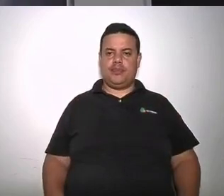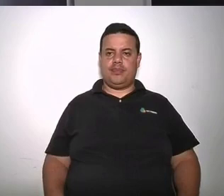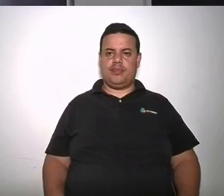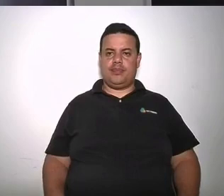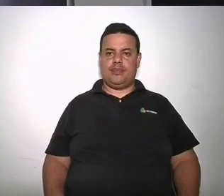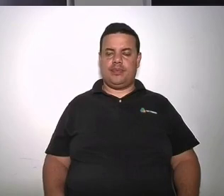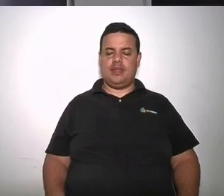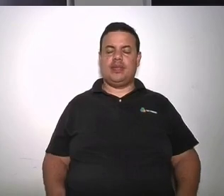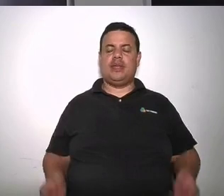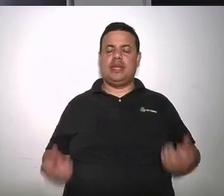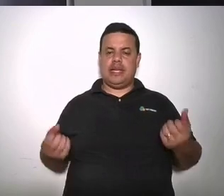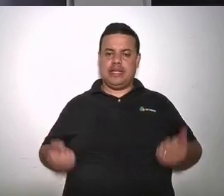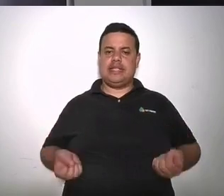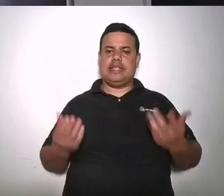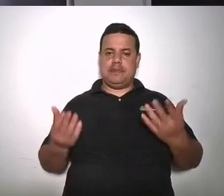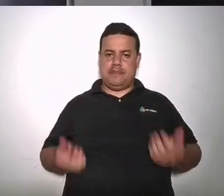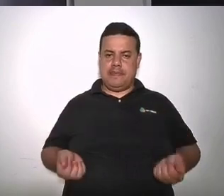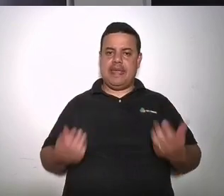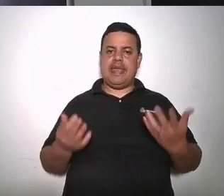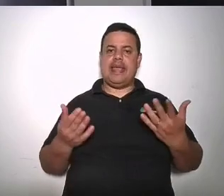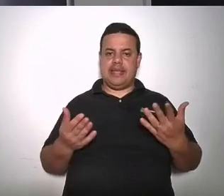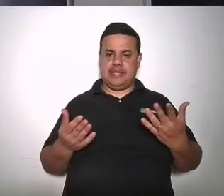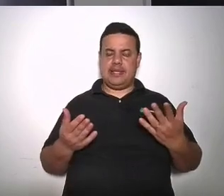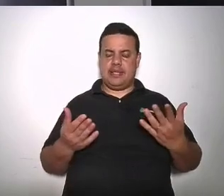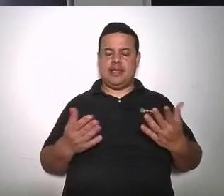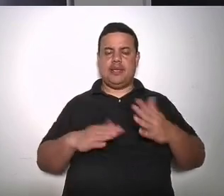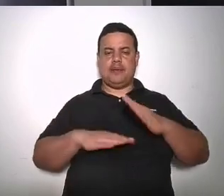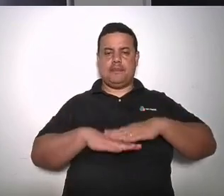despesas correntes por subfunção agora.